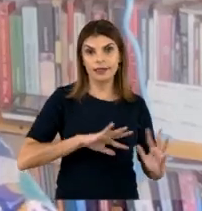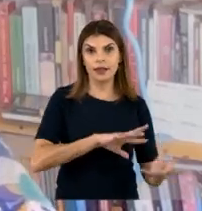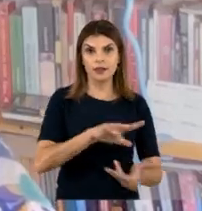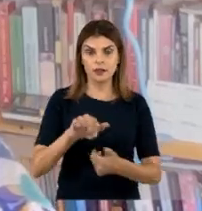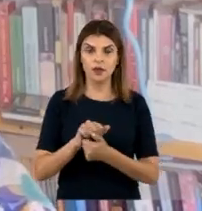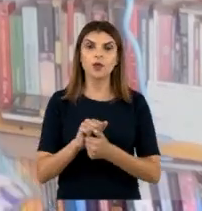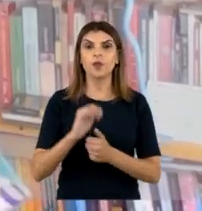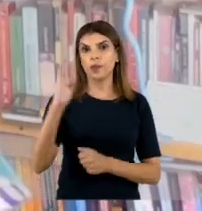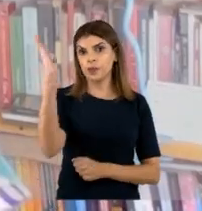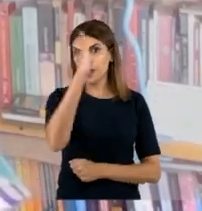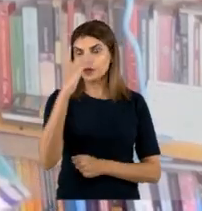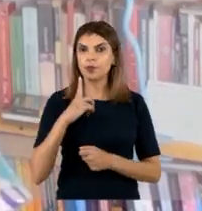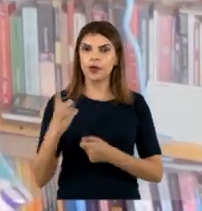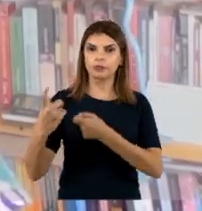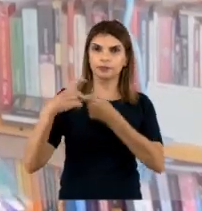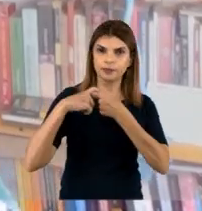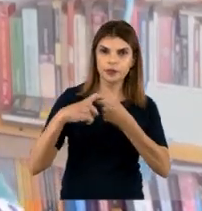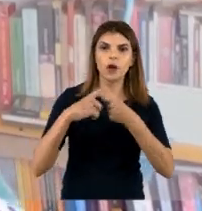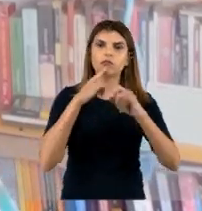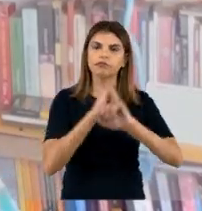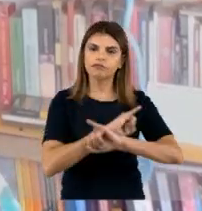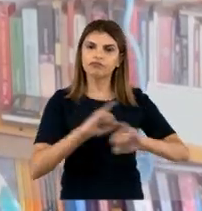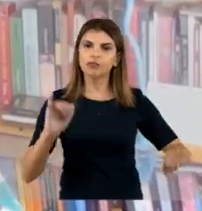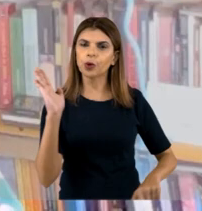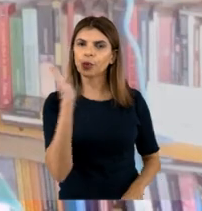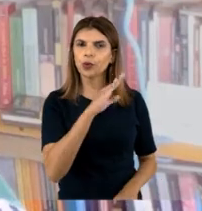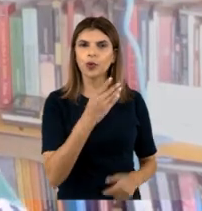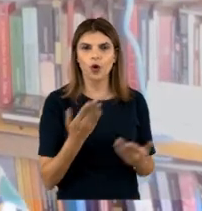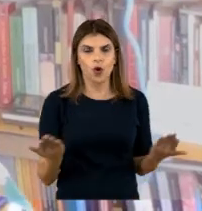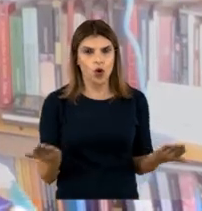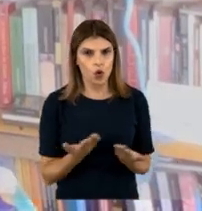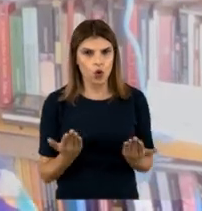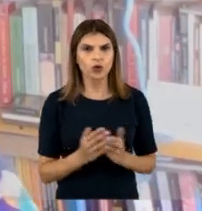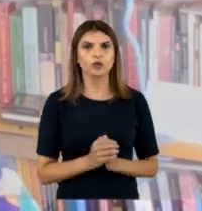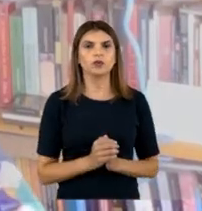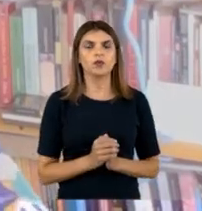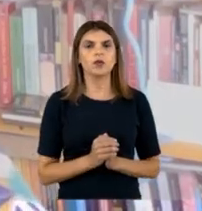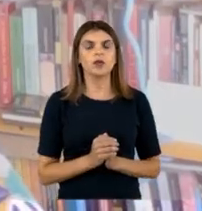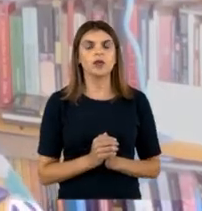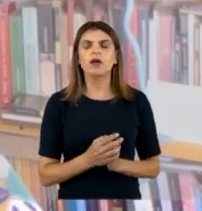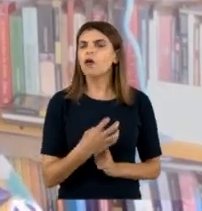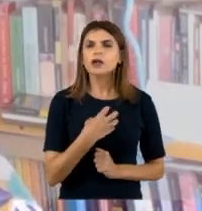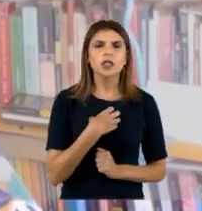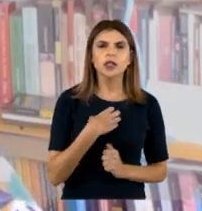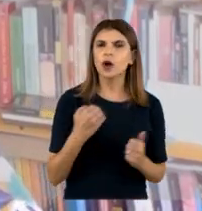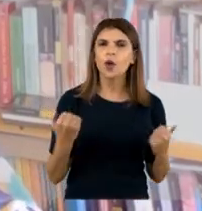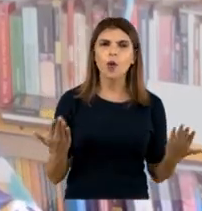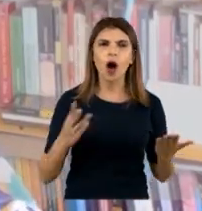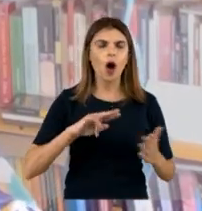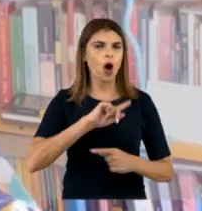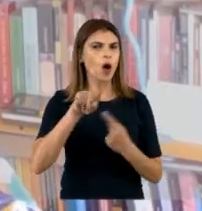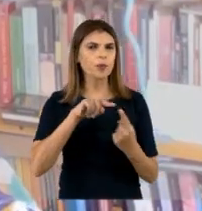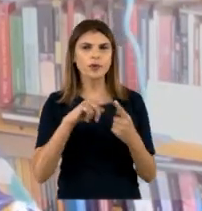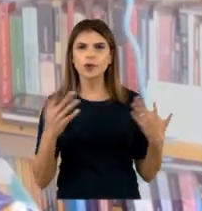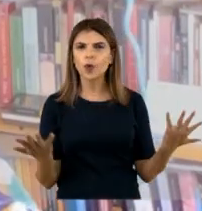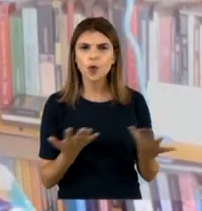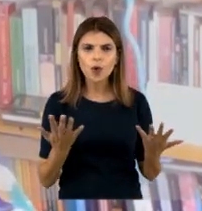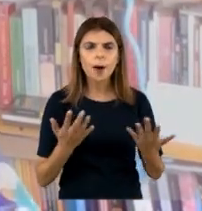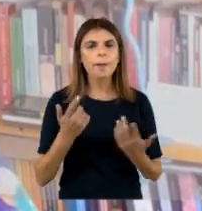Brasil é signatário. Então, essa é a mensagem que eu trago para vocês hoje, no sentido de